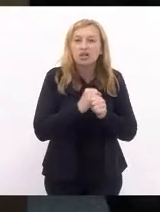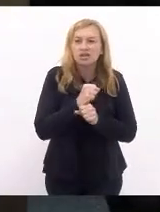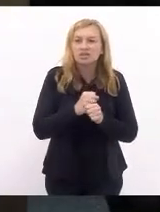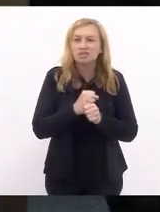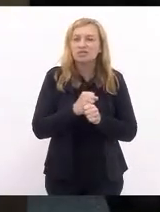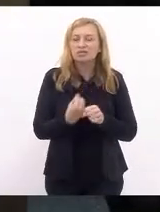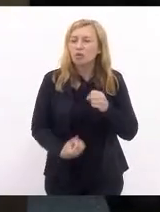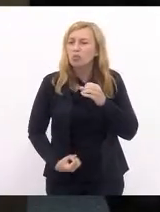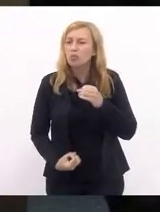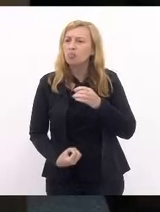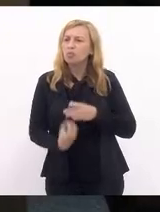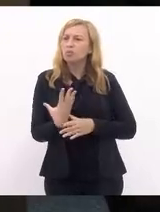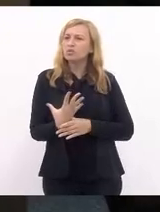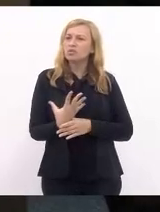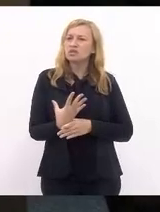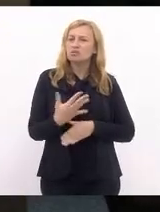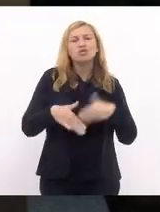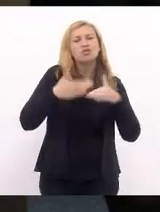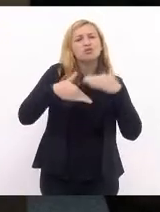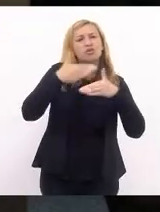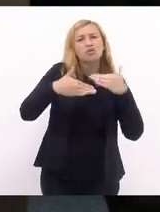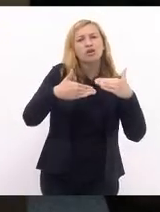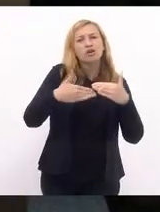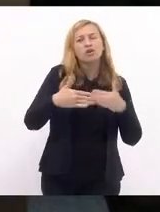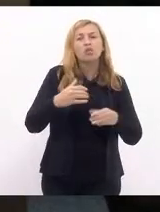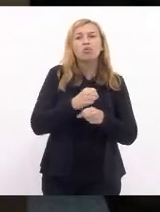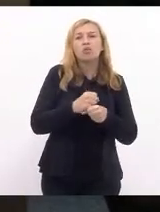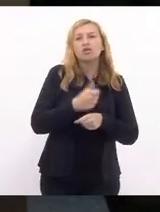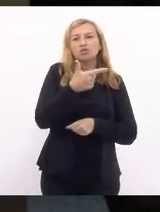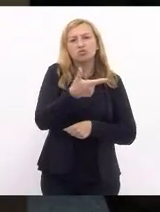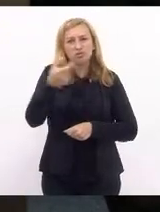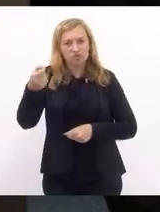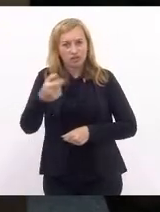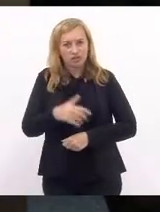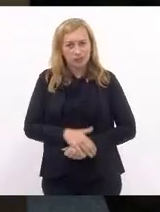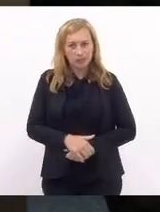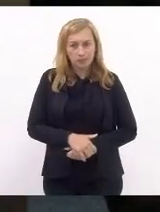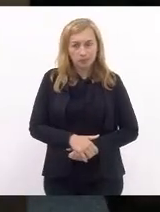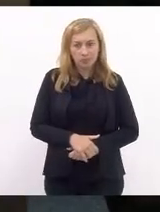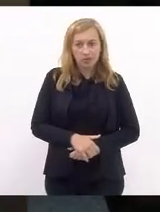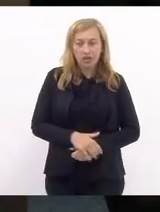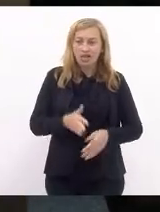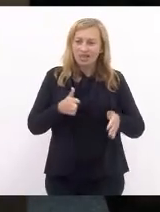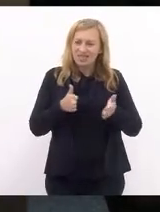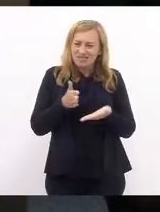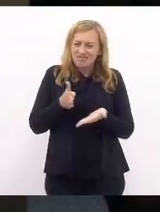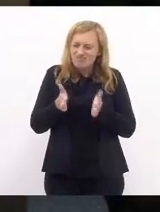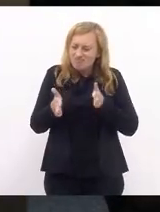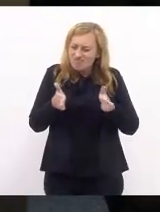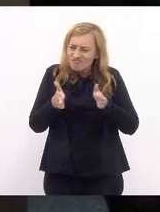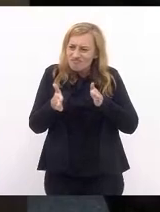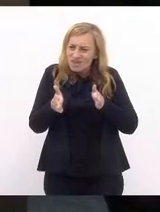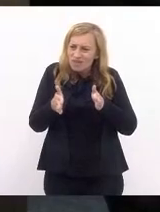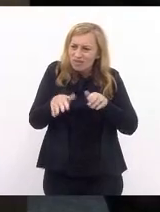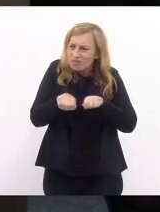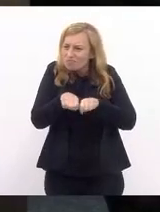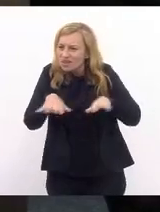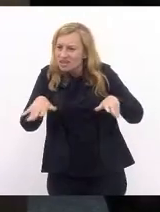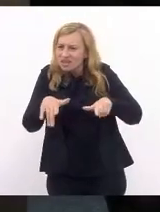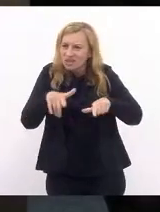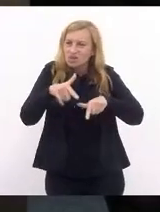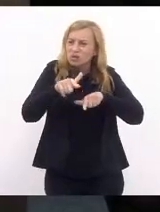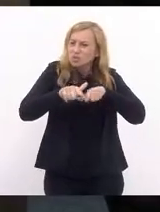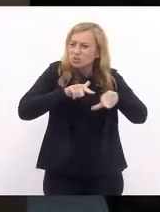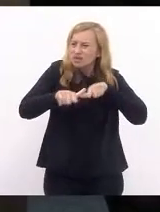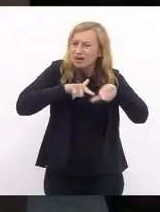tão produtivo como um ano de 2020 no meio da pandemia com